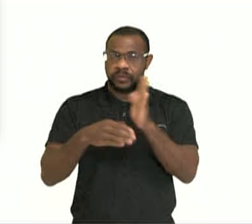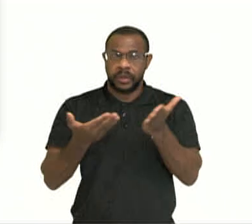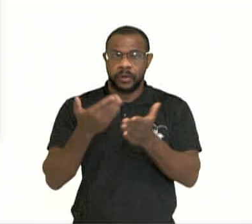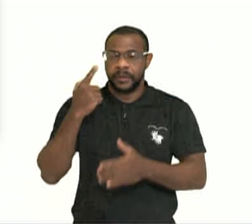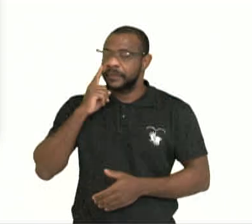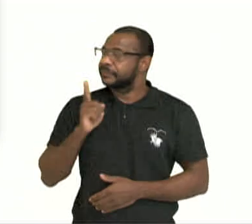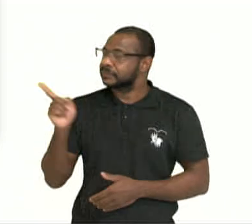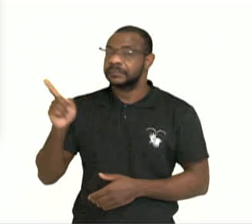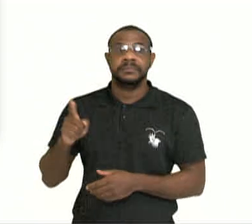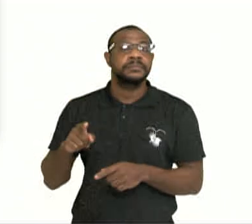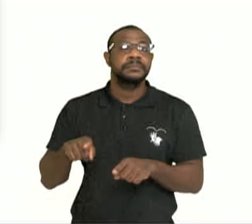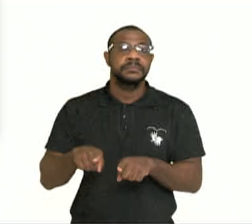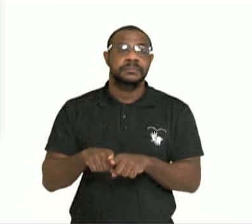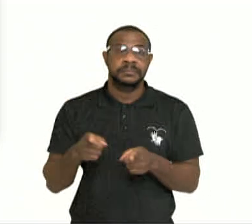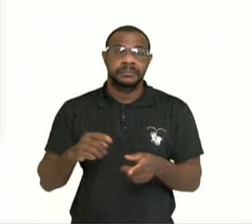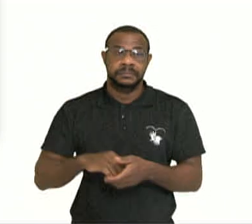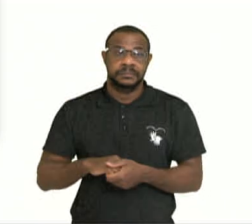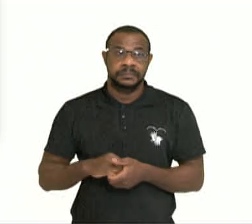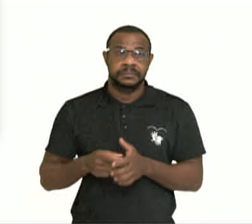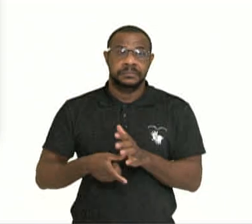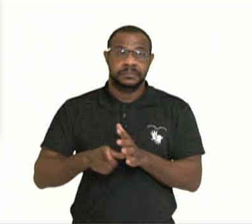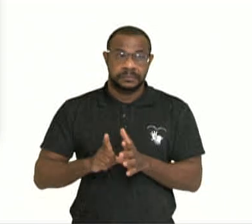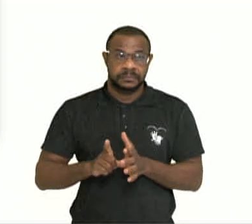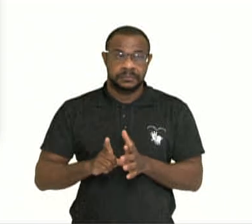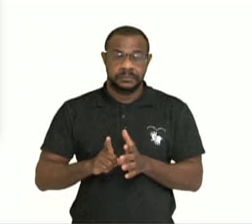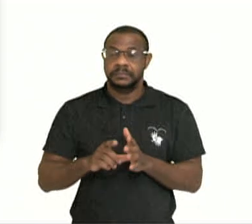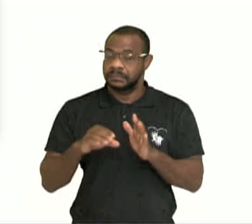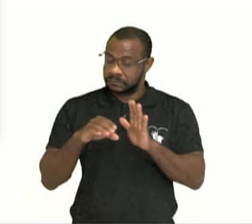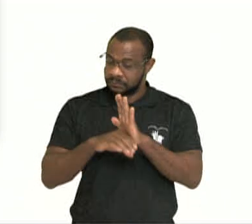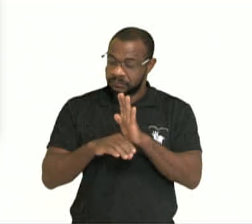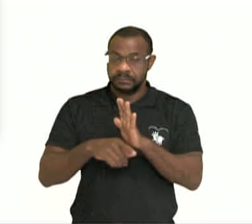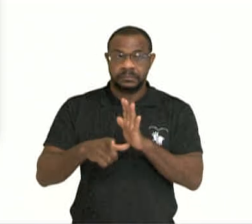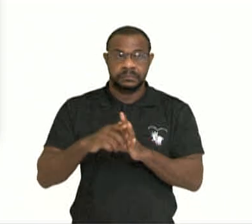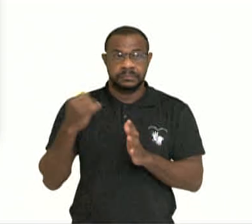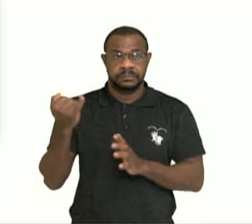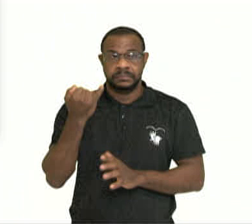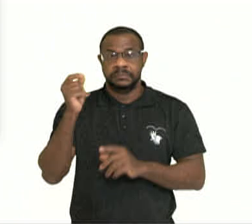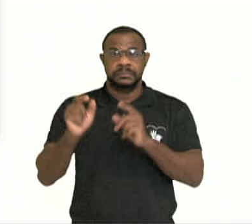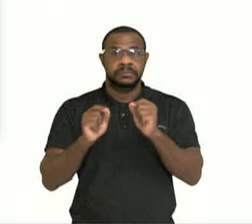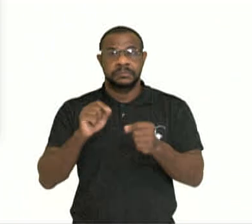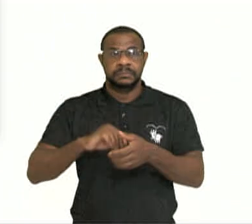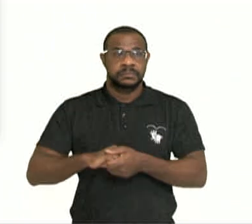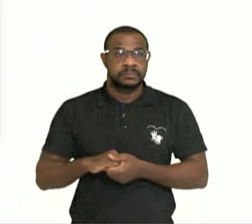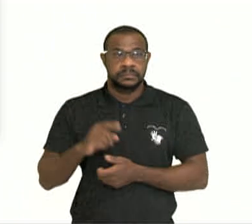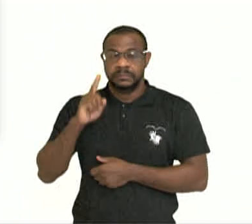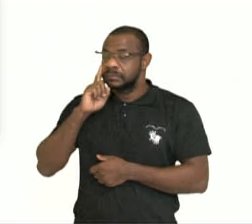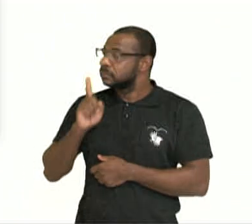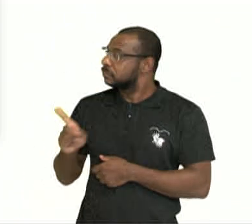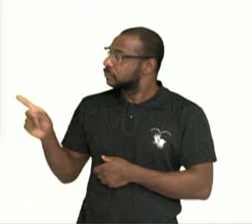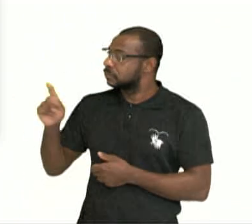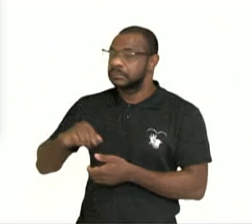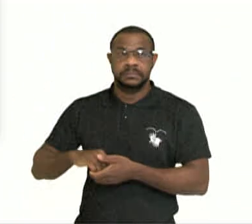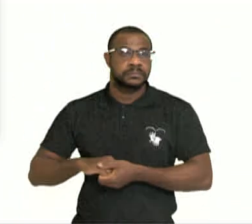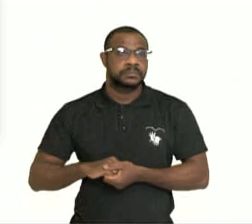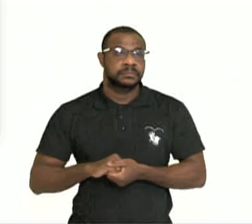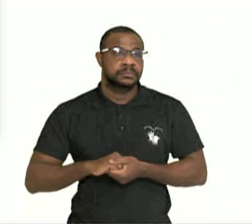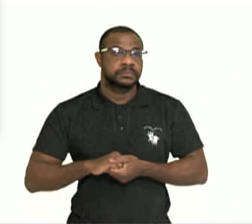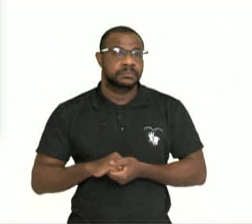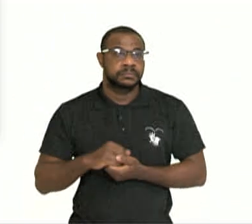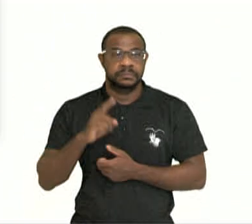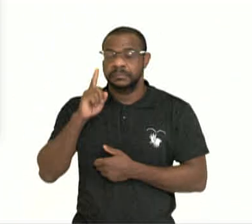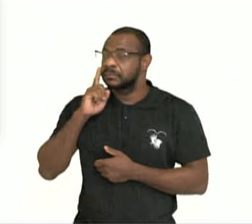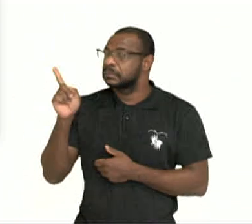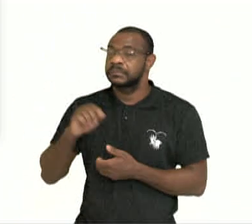Mas ainda, antes dessa definição das fontes de energia, é importante a gente saber que, conforme você pode ver aqui na